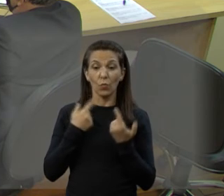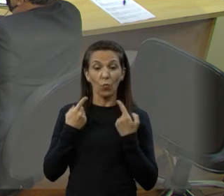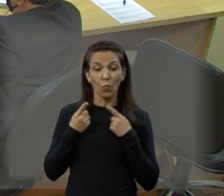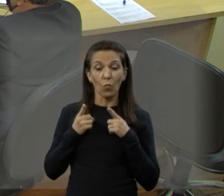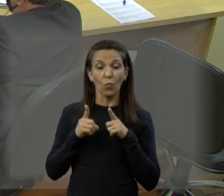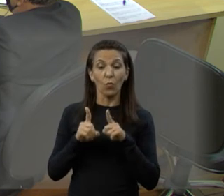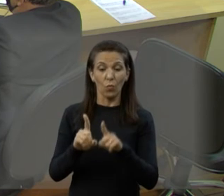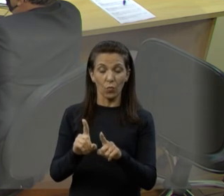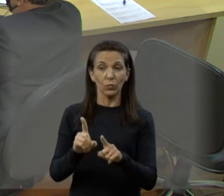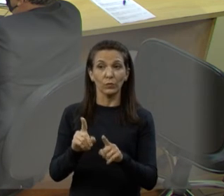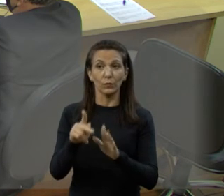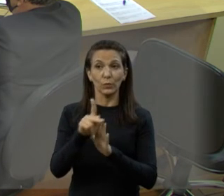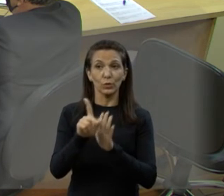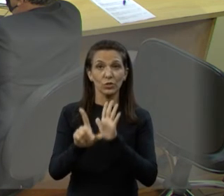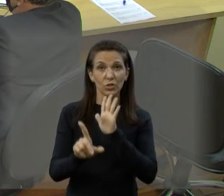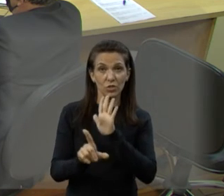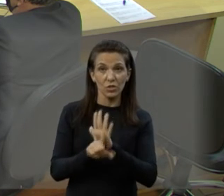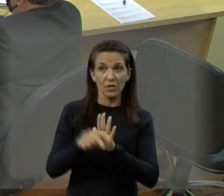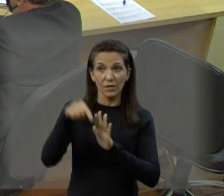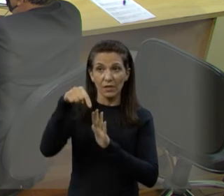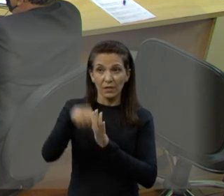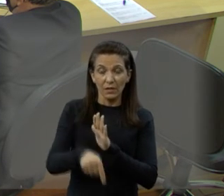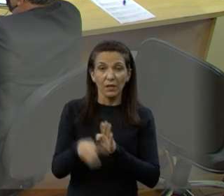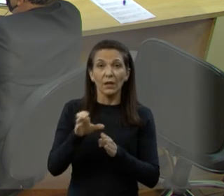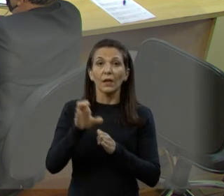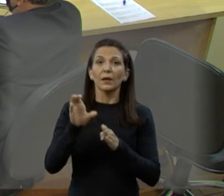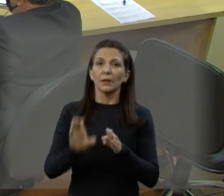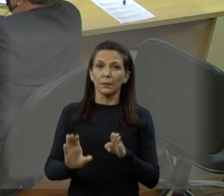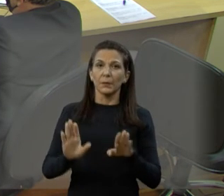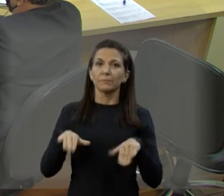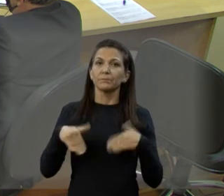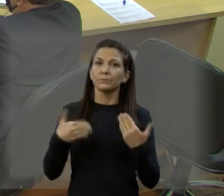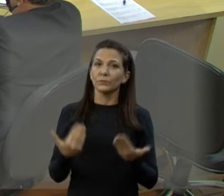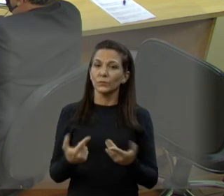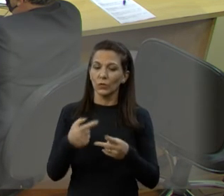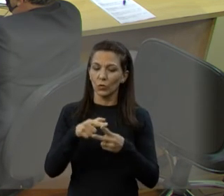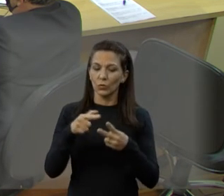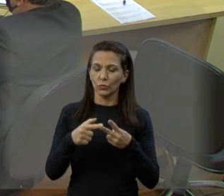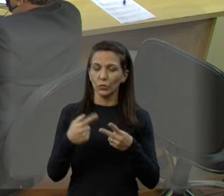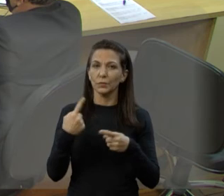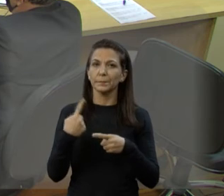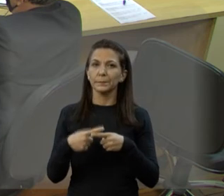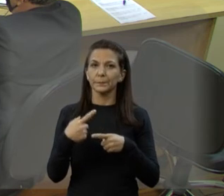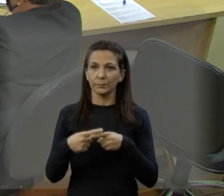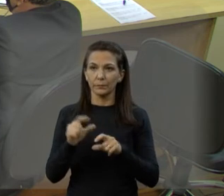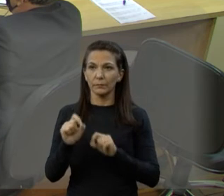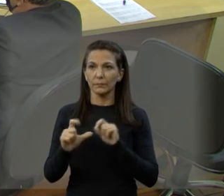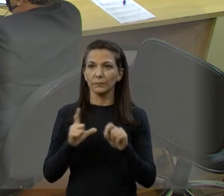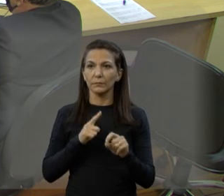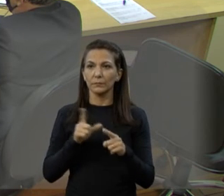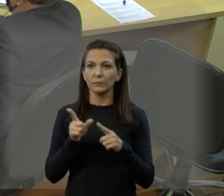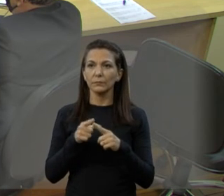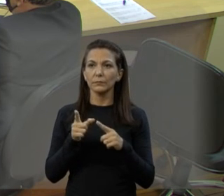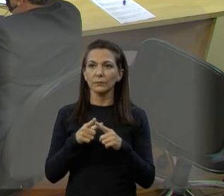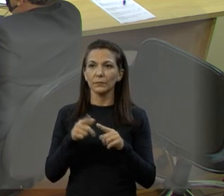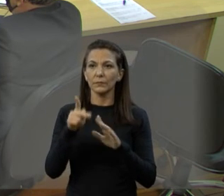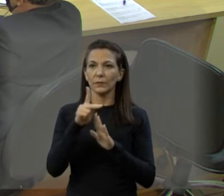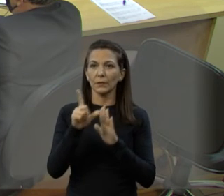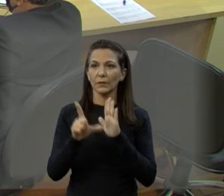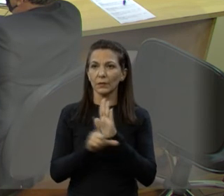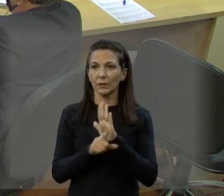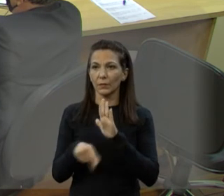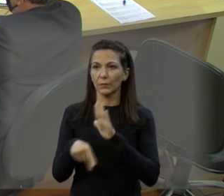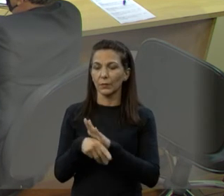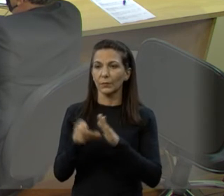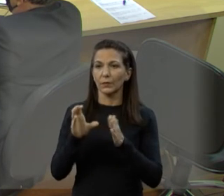contrário a esse projeto de lei e esta casa por dois grandes motivos o primeiro deles é porque esse projeto de lei que tramita